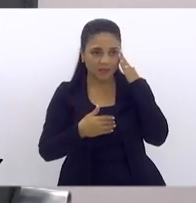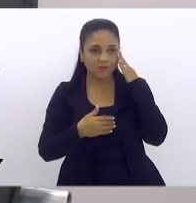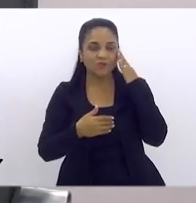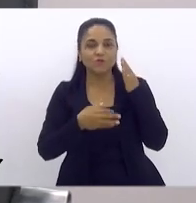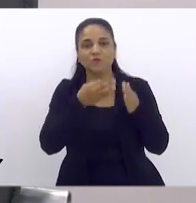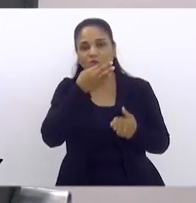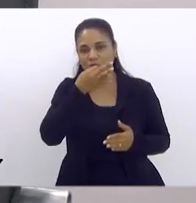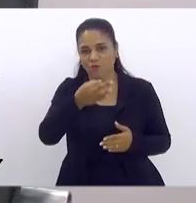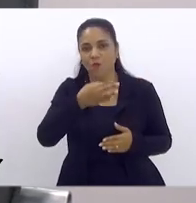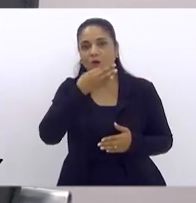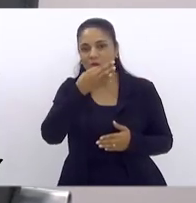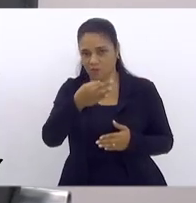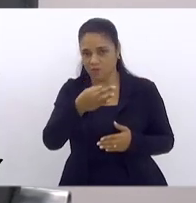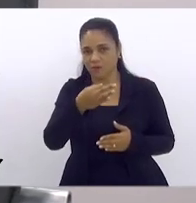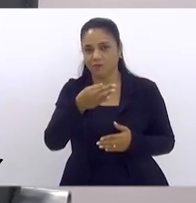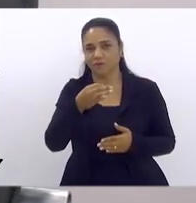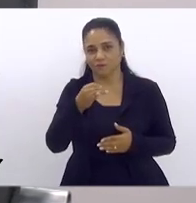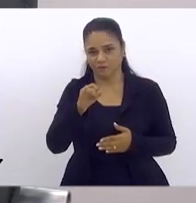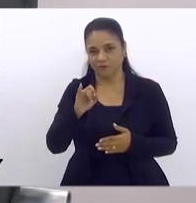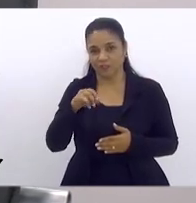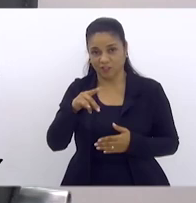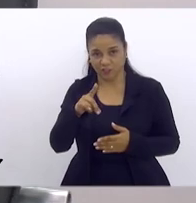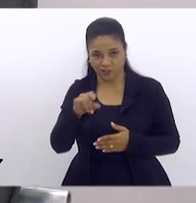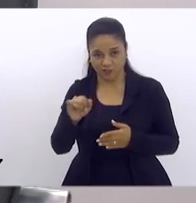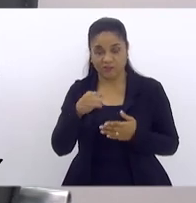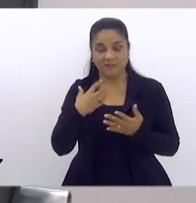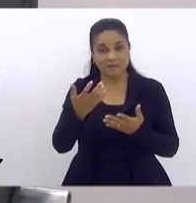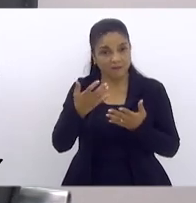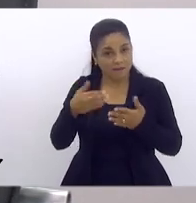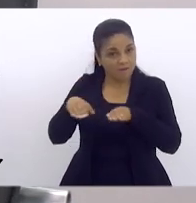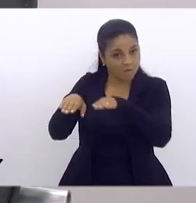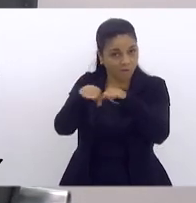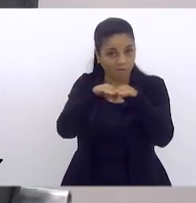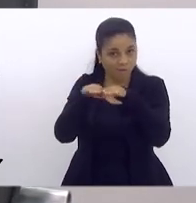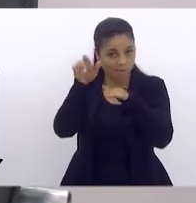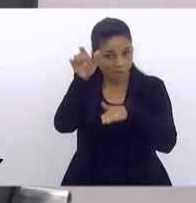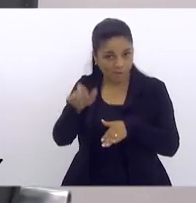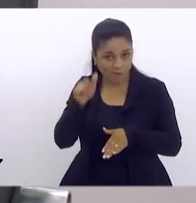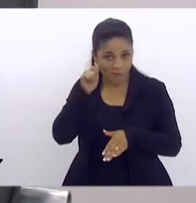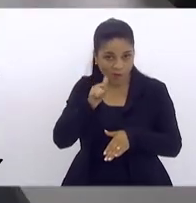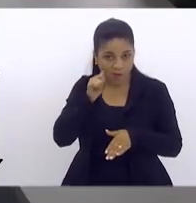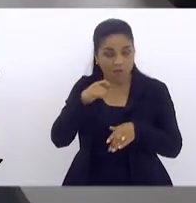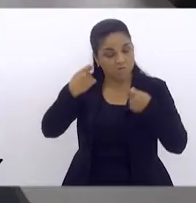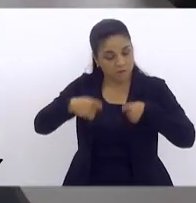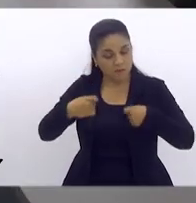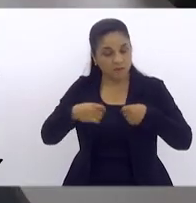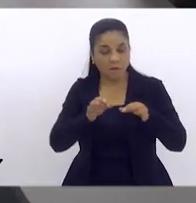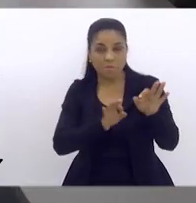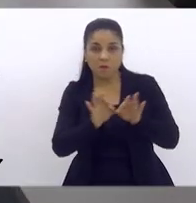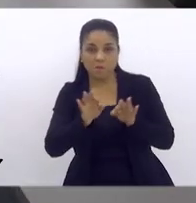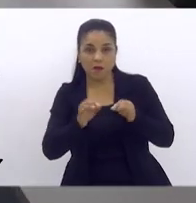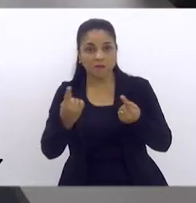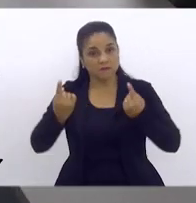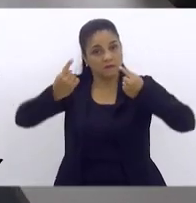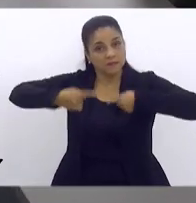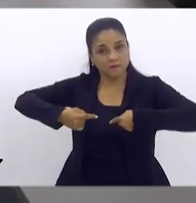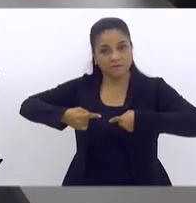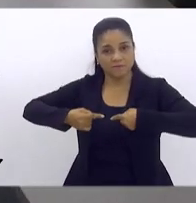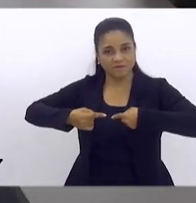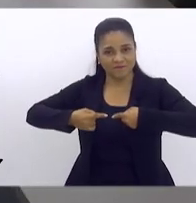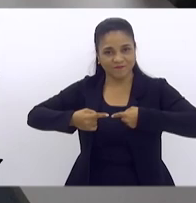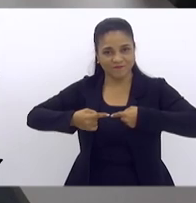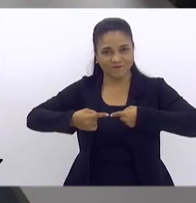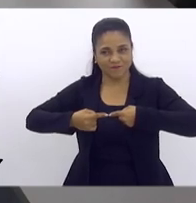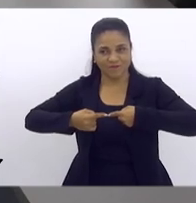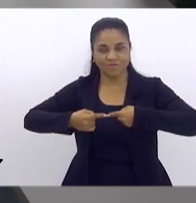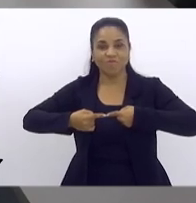argumento né bom se a gente quer a igualdade a gente tem que estar preparada para os desafios sejam eles quais foram quais